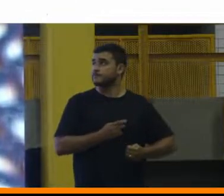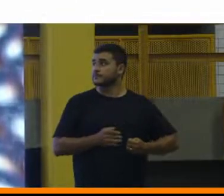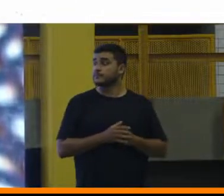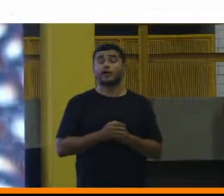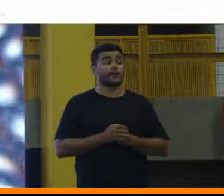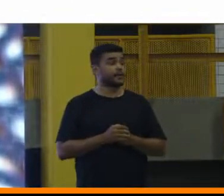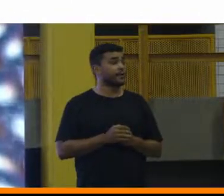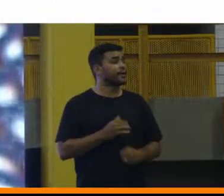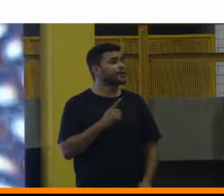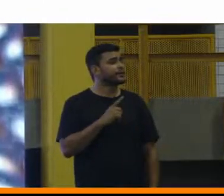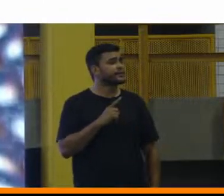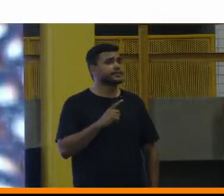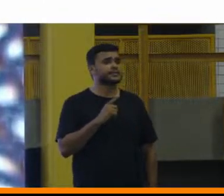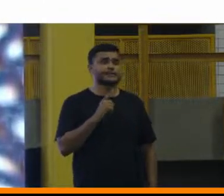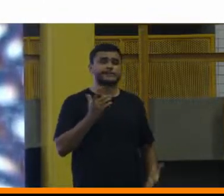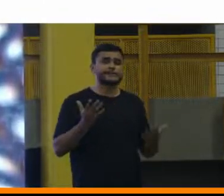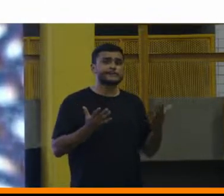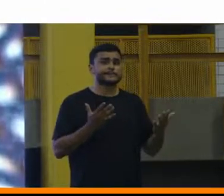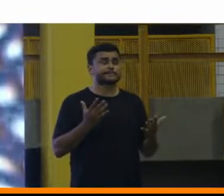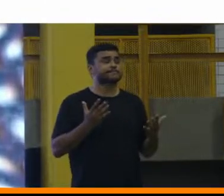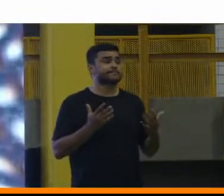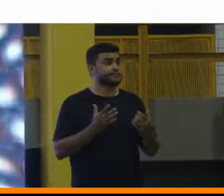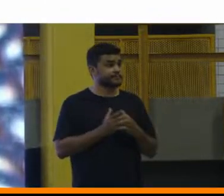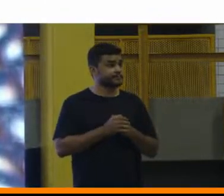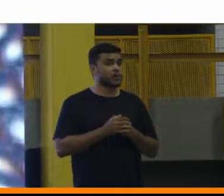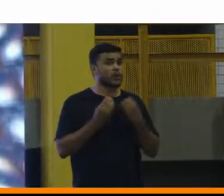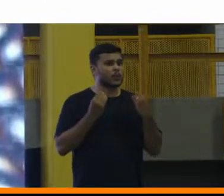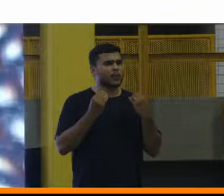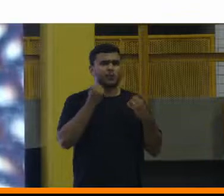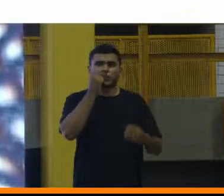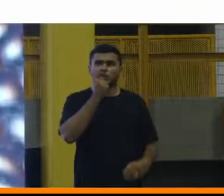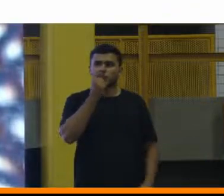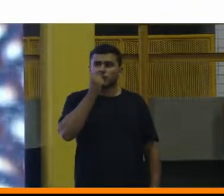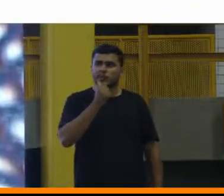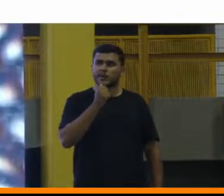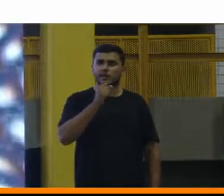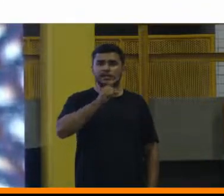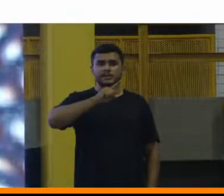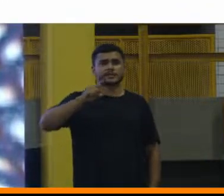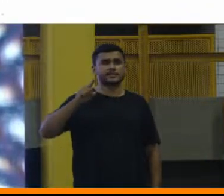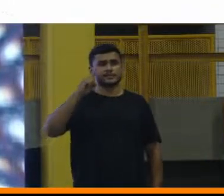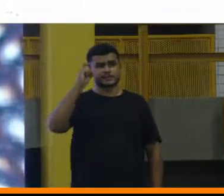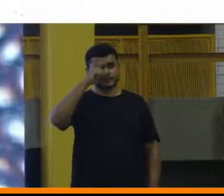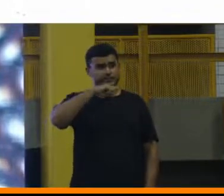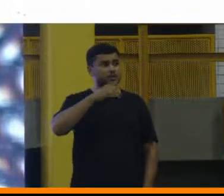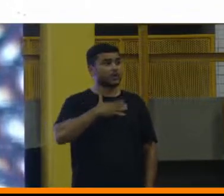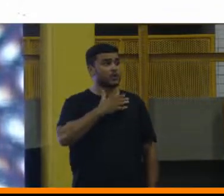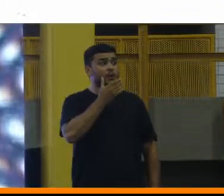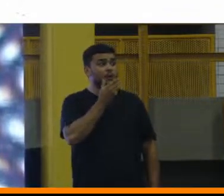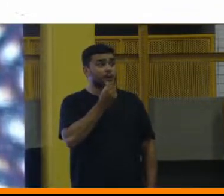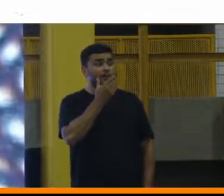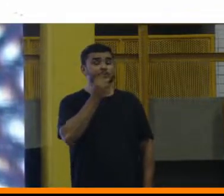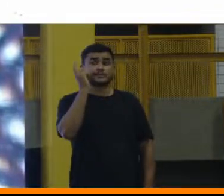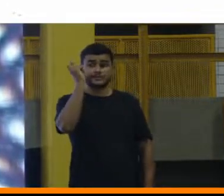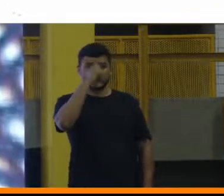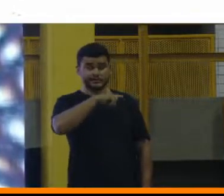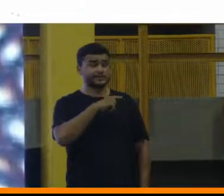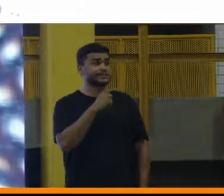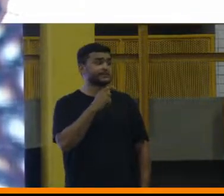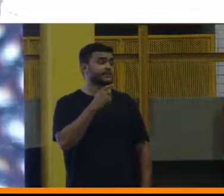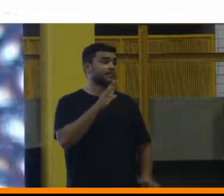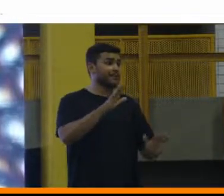uma grande interrogação, como as meninas fazem. Porque para a gente já, menino, é difícil. Para as meninas deve ser um